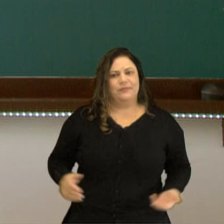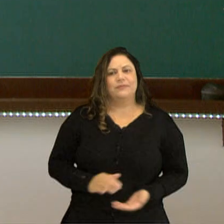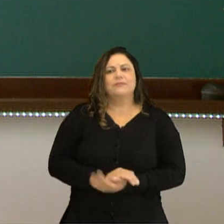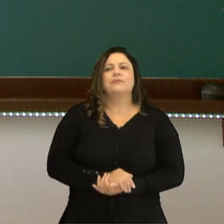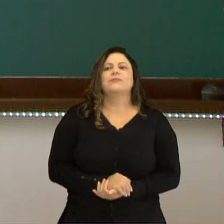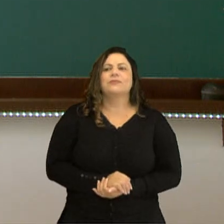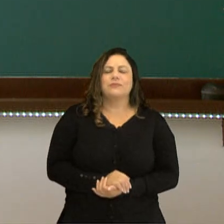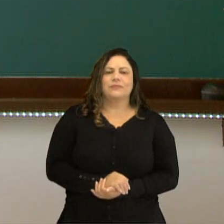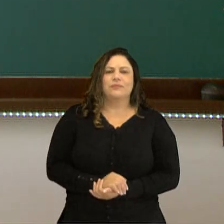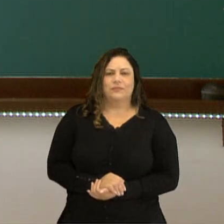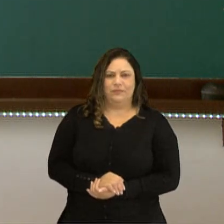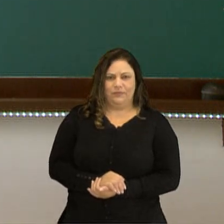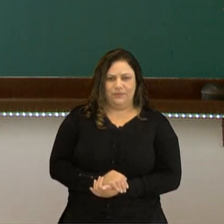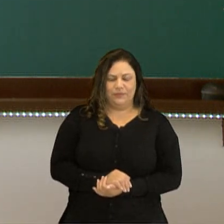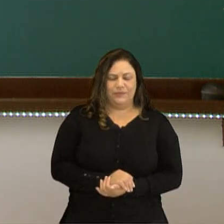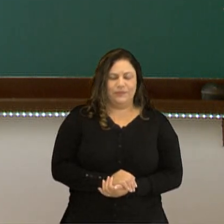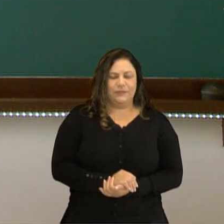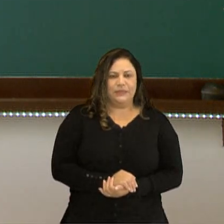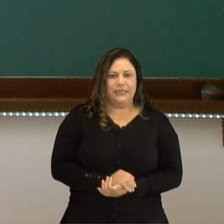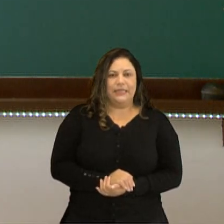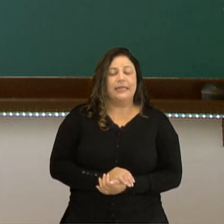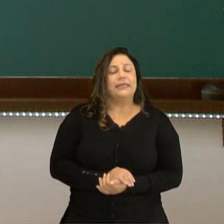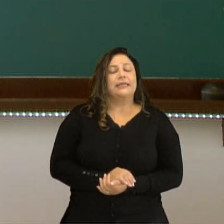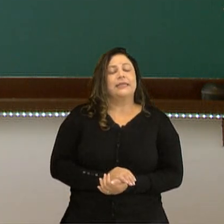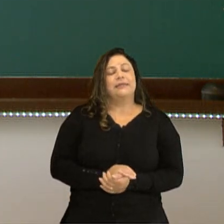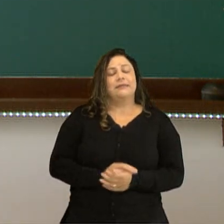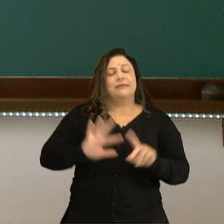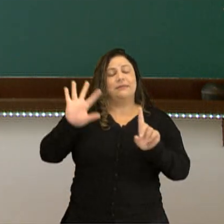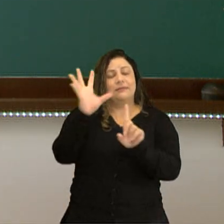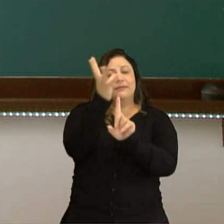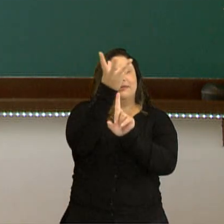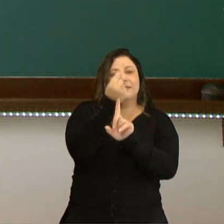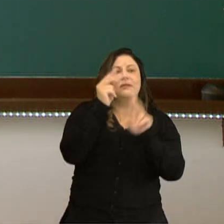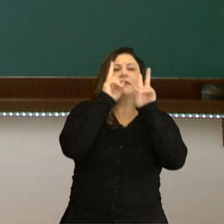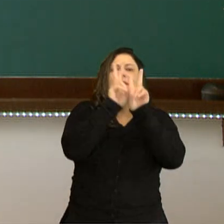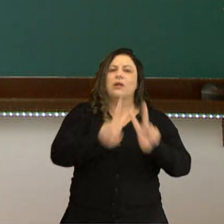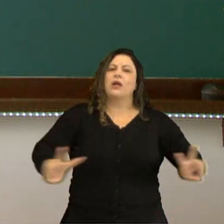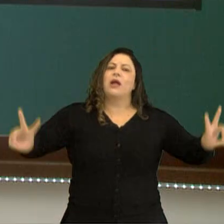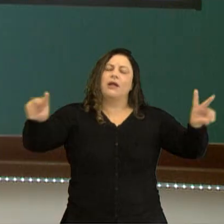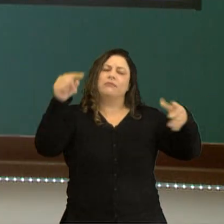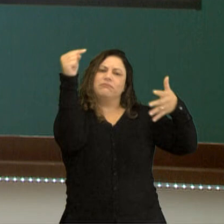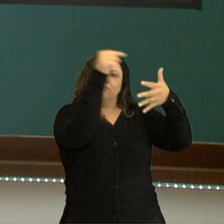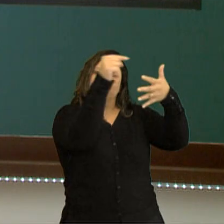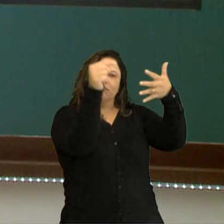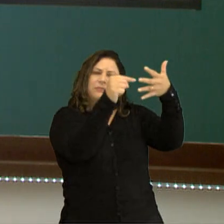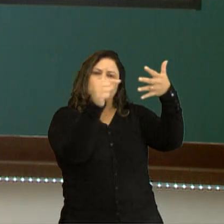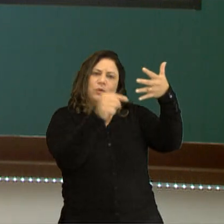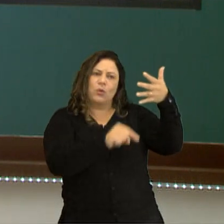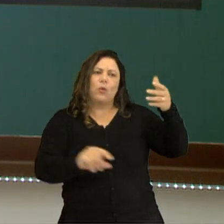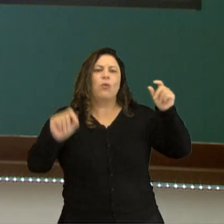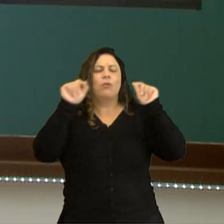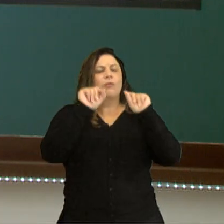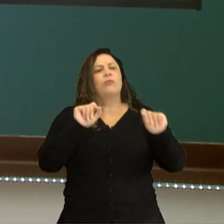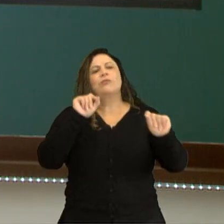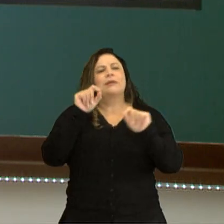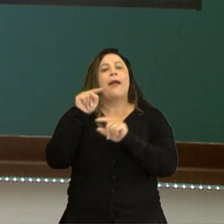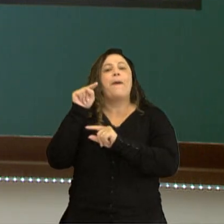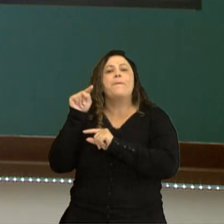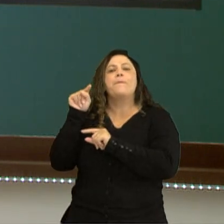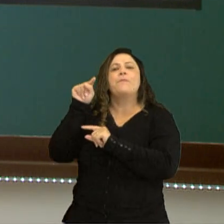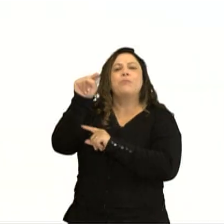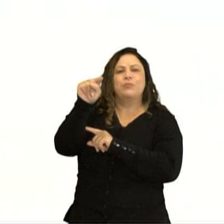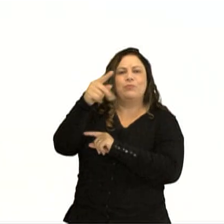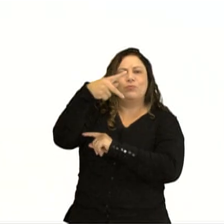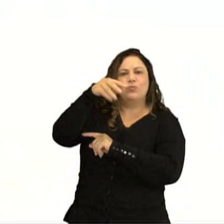Nas artes visuais, entre os elementos da linguagem visual, nós vamos ter o ponto. O ponto é o